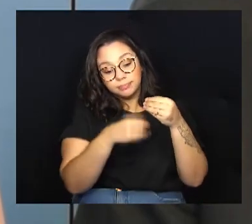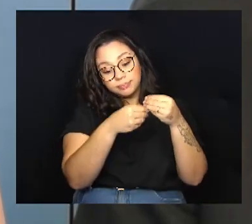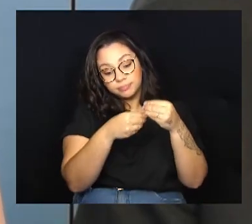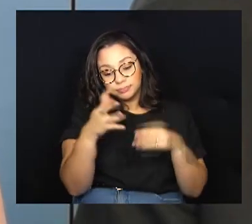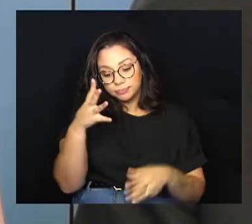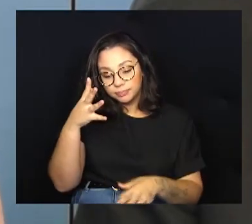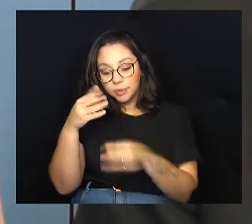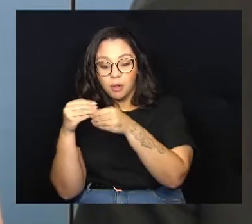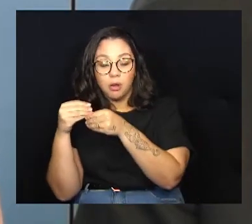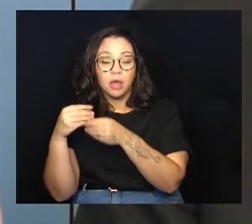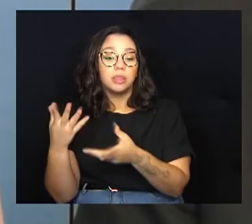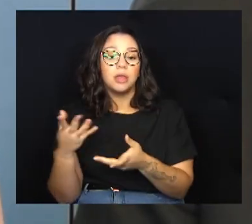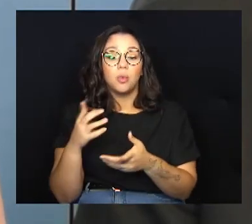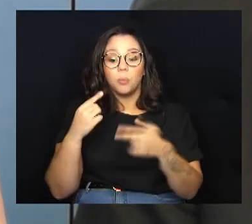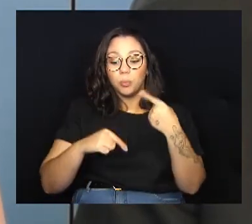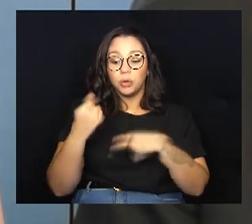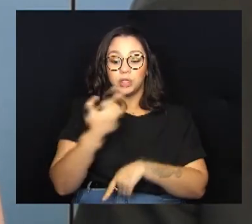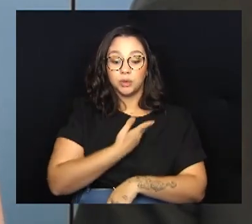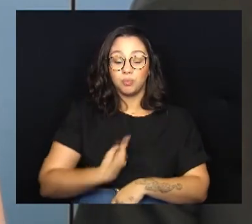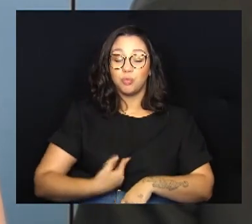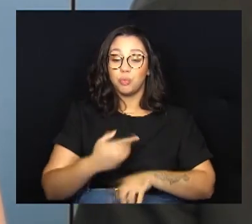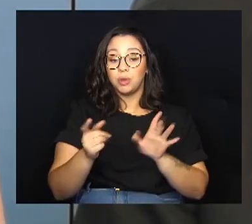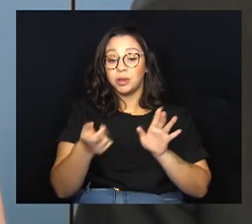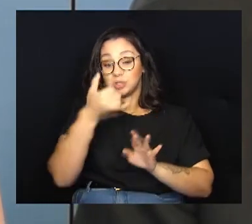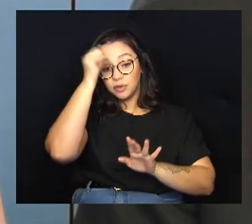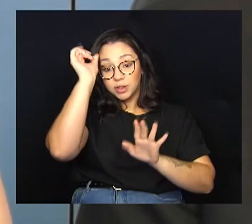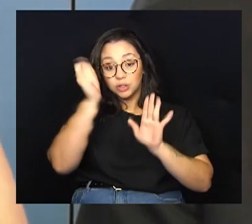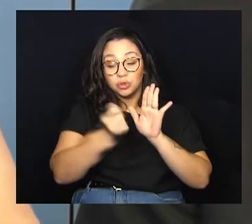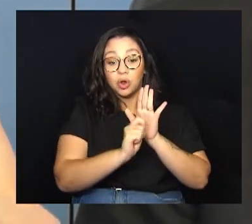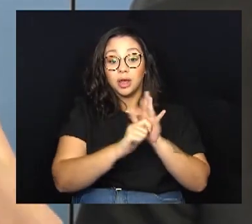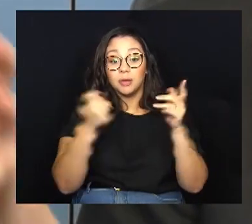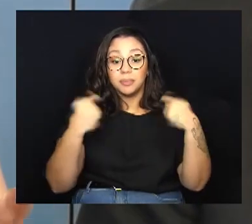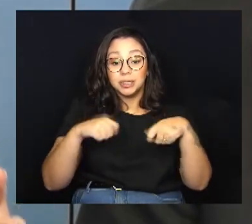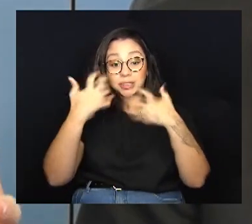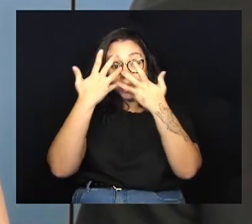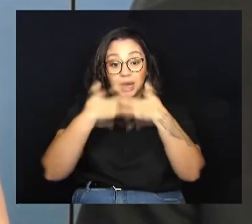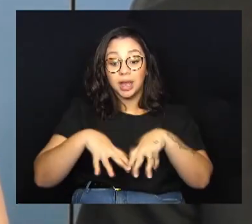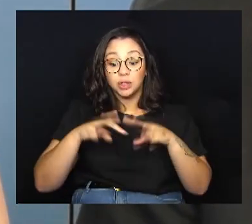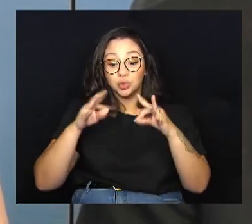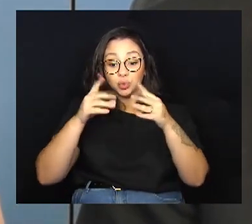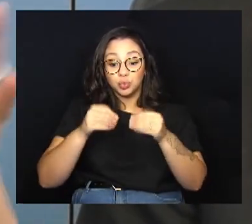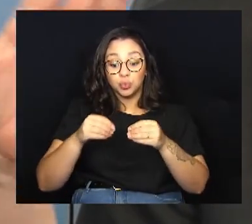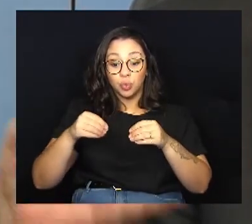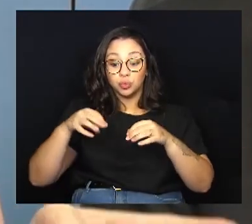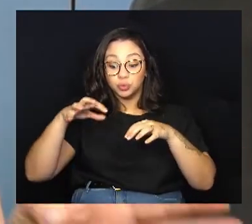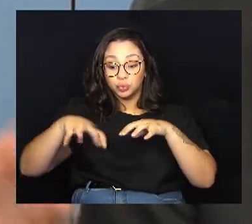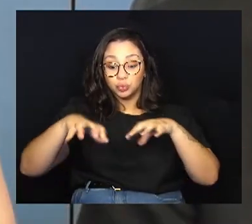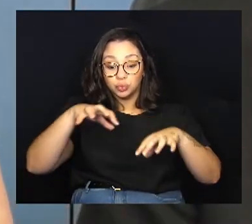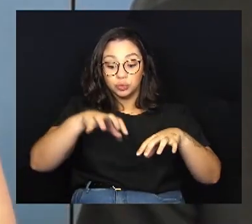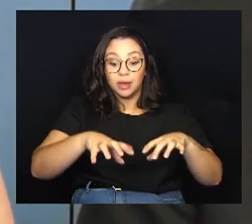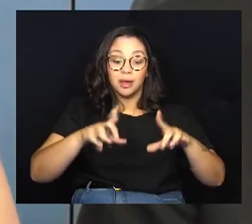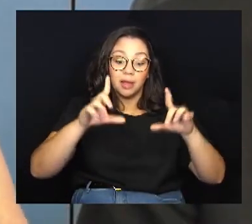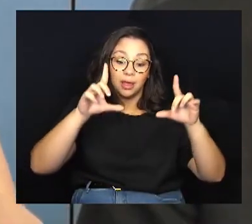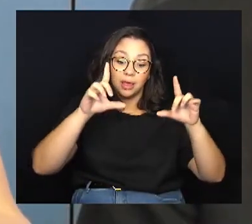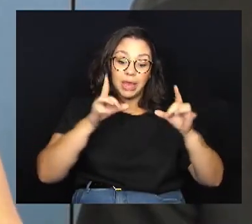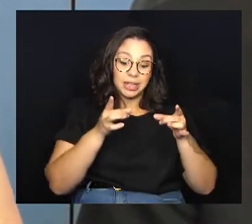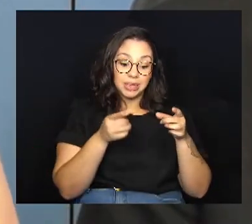vontade, passa depois junto com as escolas, juntamente com os professores, através de palestras, através de